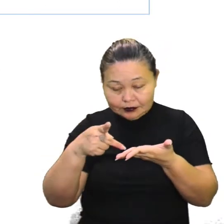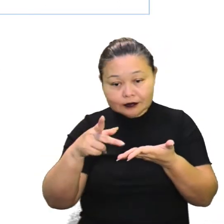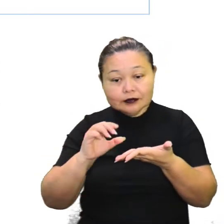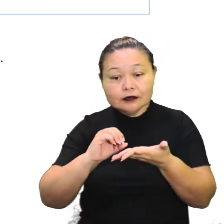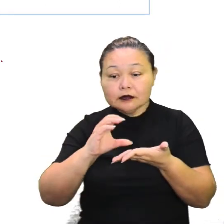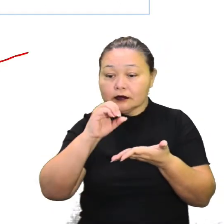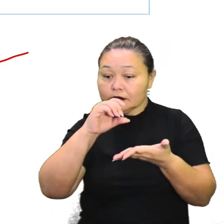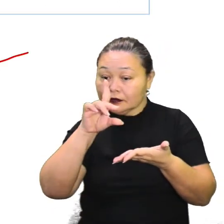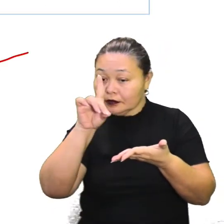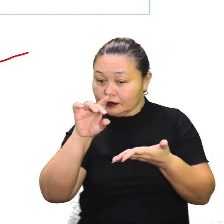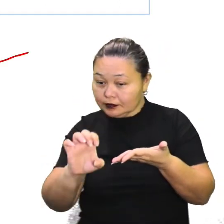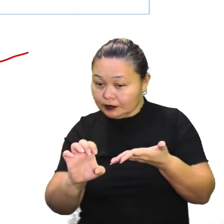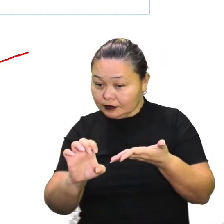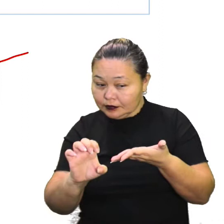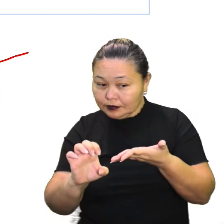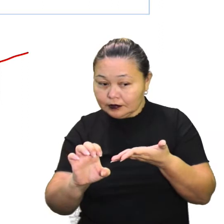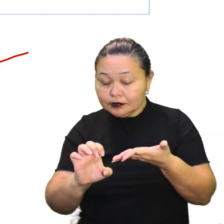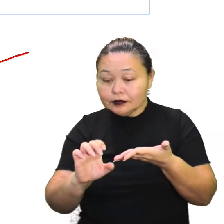ode,